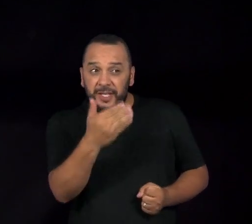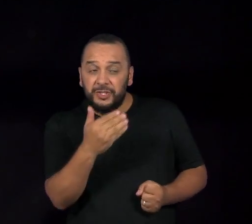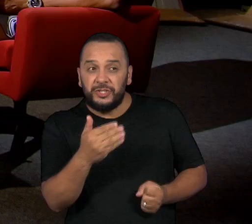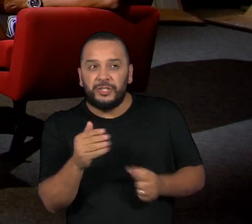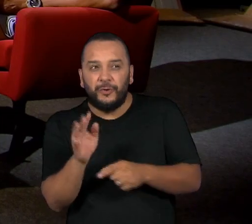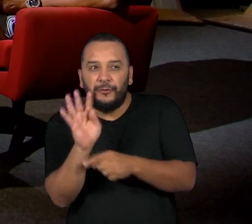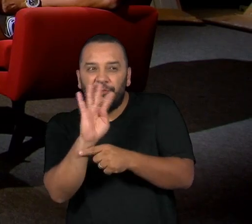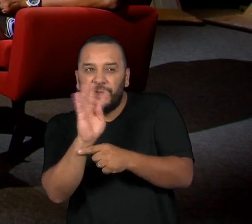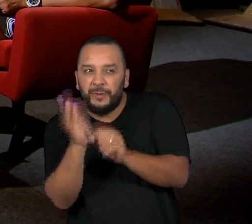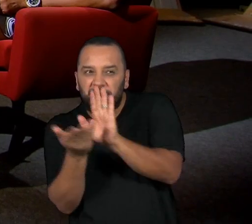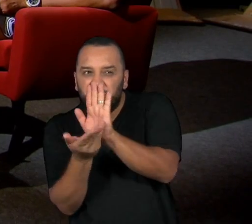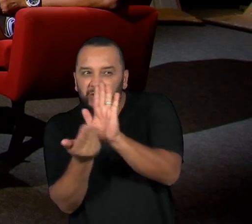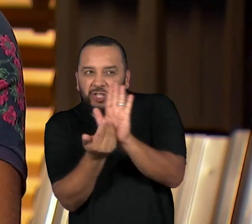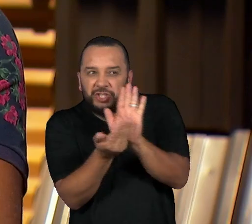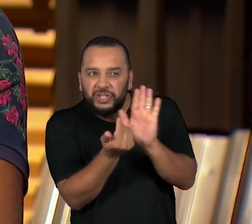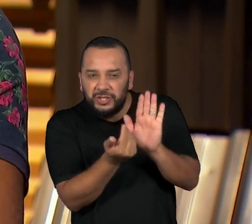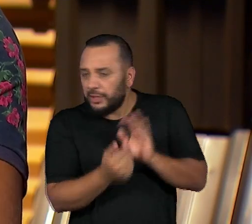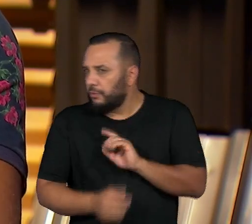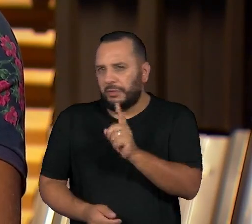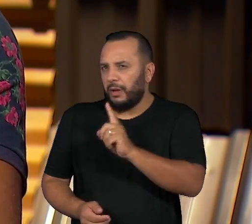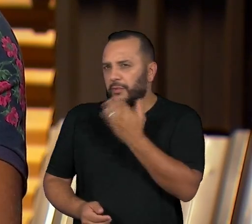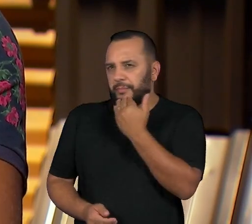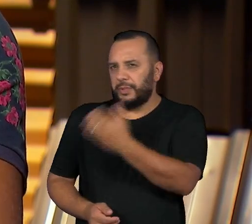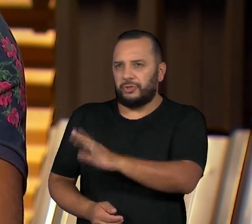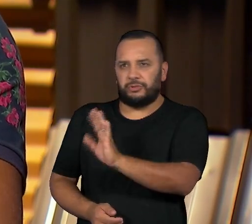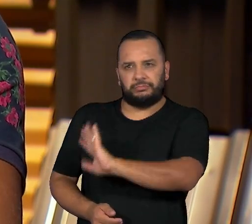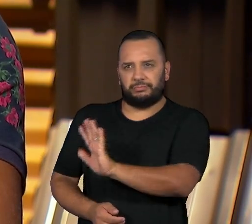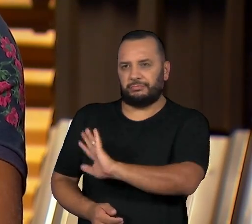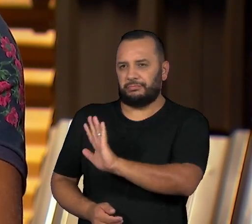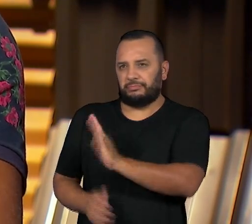coisa, não? Não pedi. Quando a gente olha